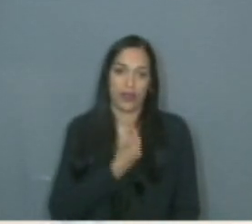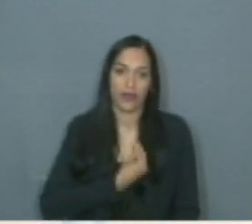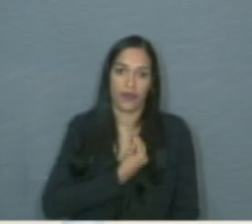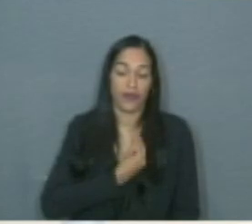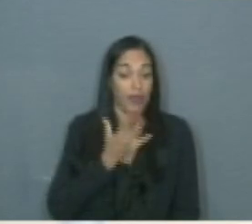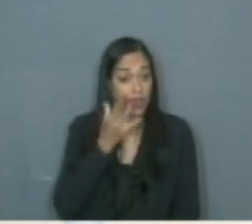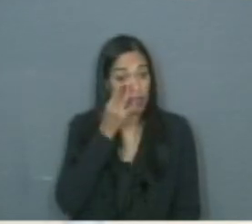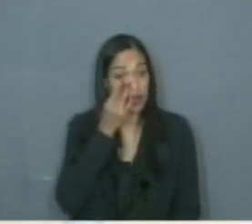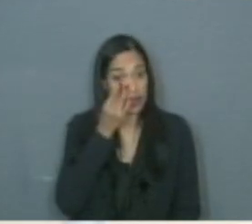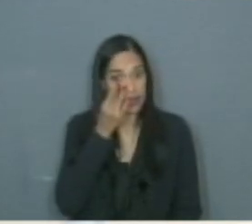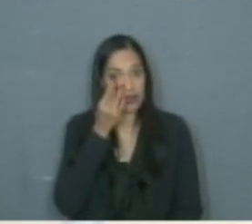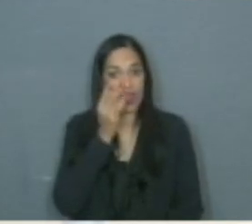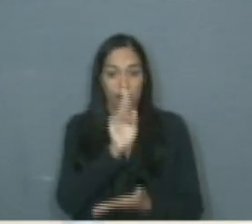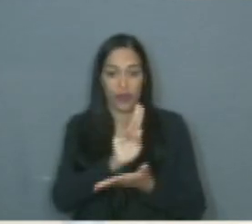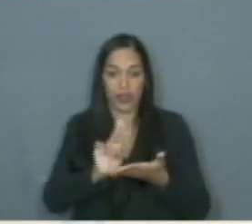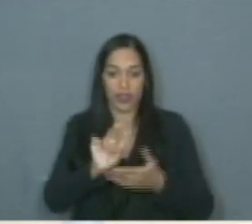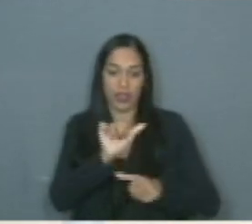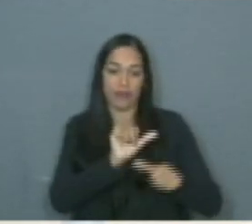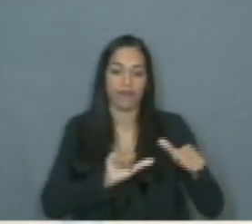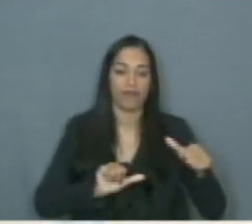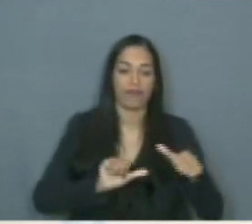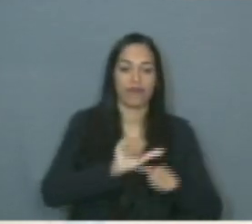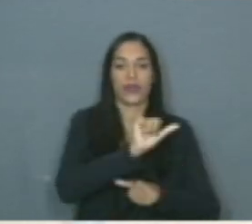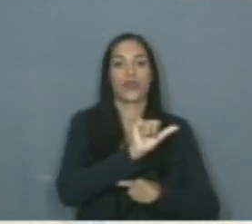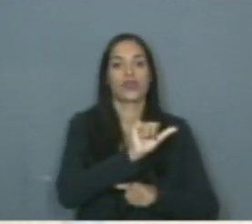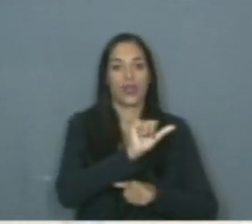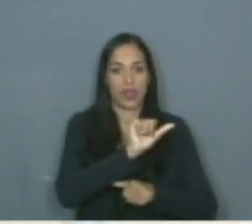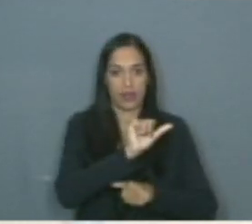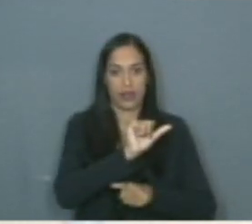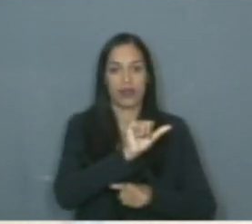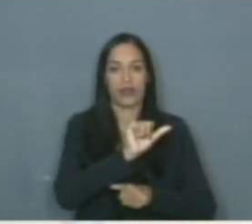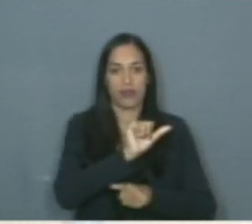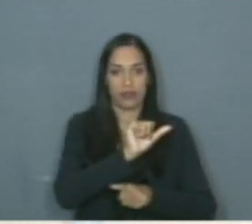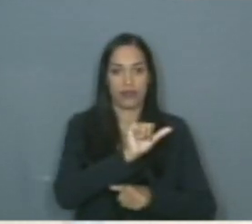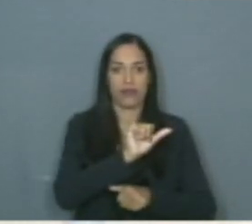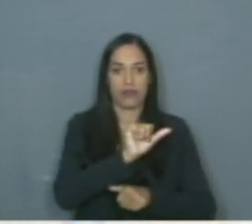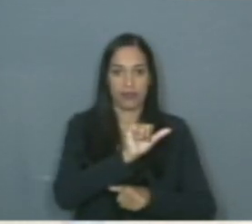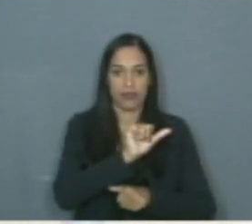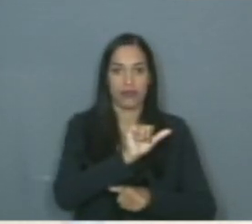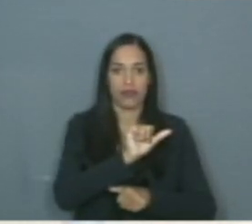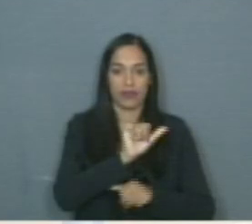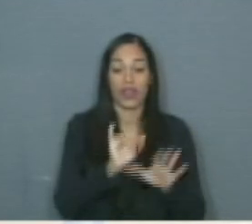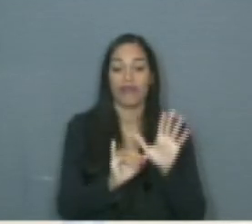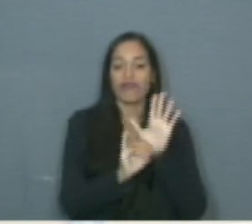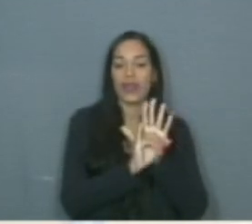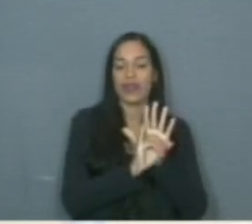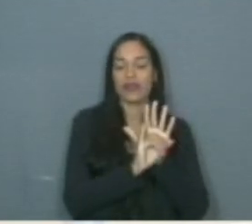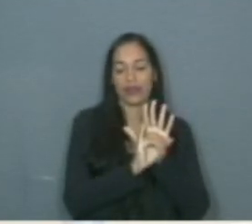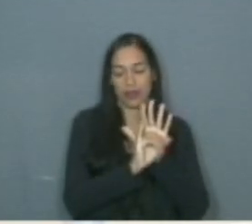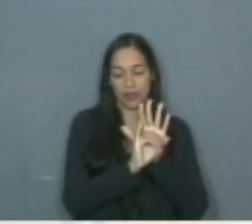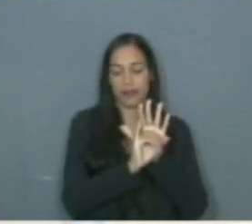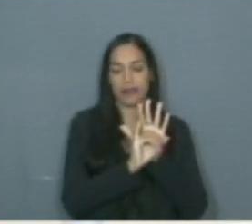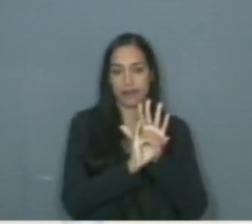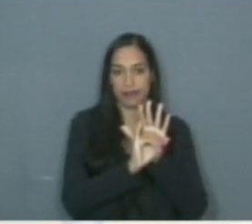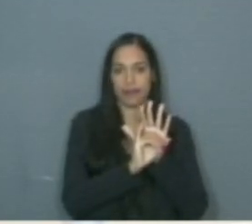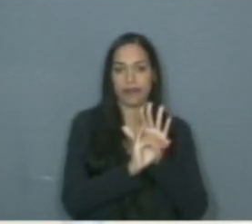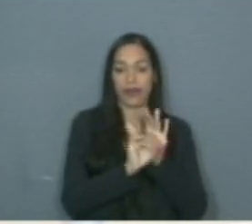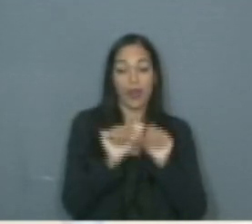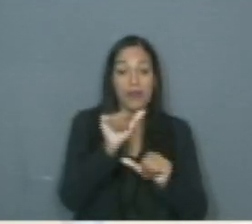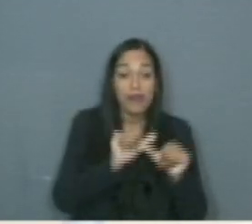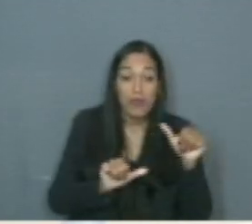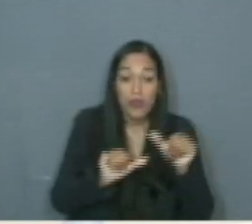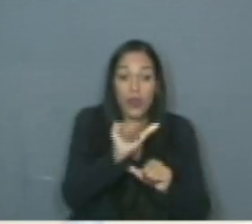a universidade mudar, literalmente, de cara. Eu vi a Universidade Vereadora Jô mudar de